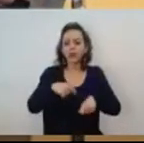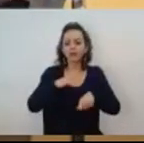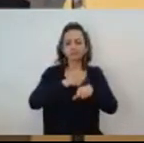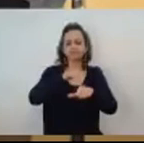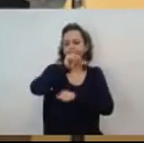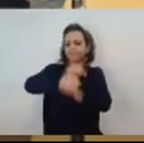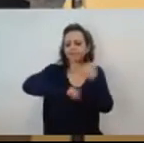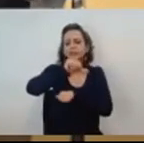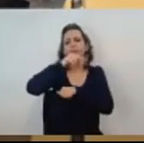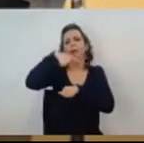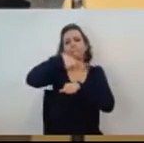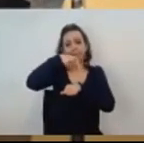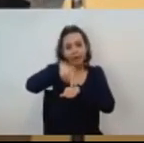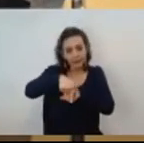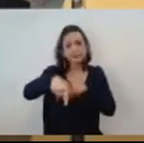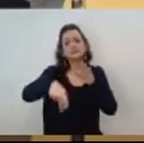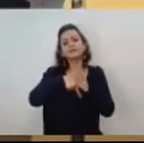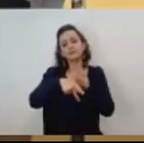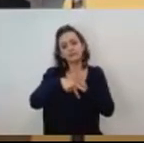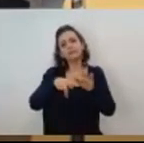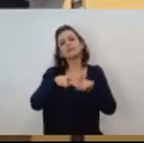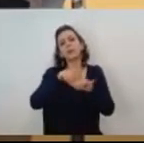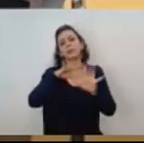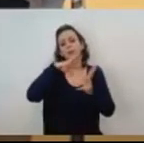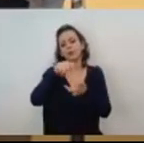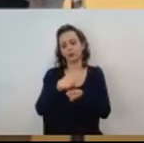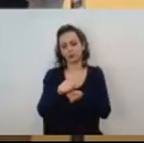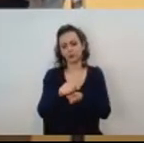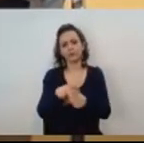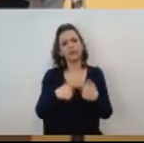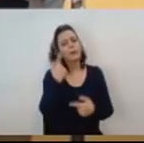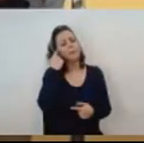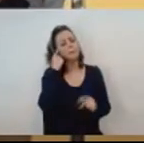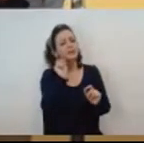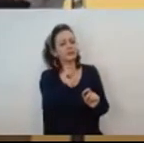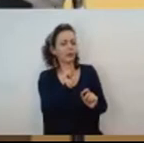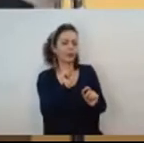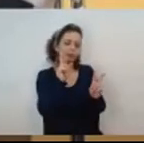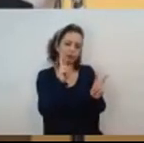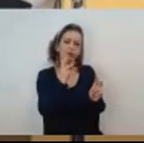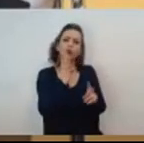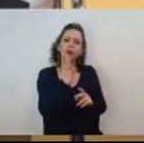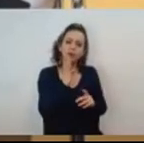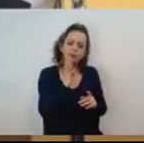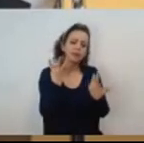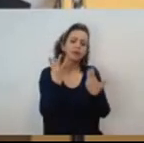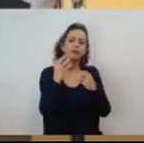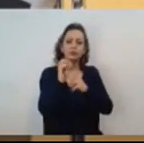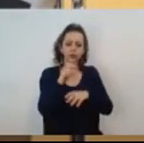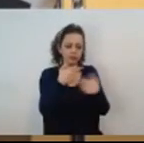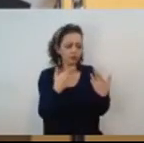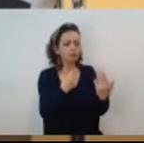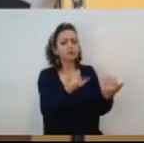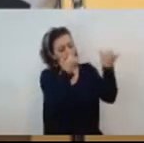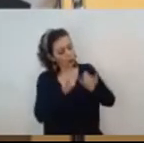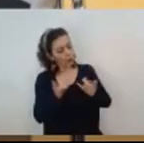e pensando na educação em conhecimento é quanto um pouquinho do programa O que que trouxe na sua bagagem no